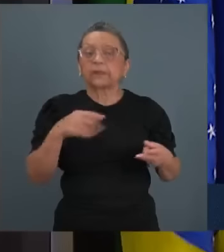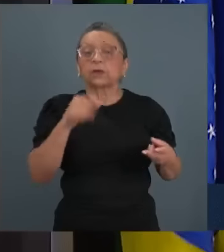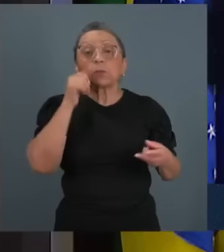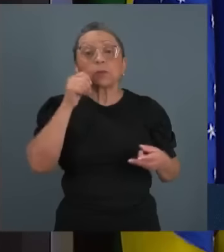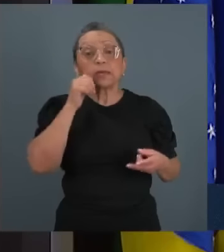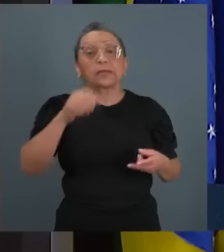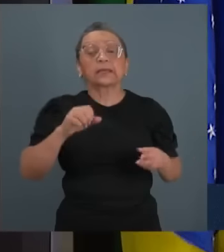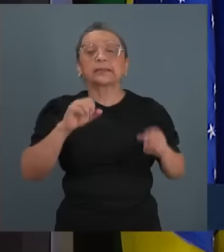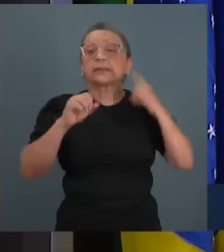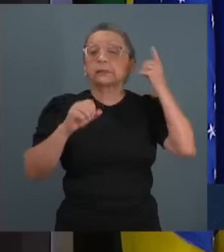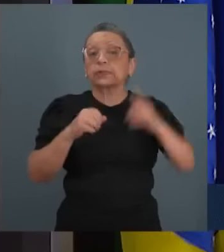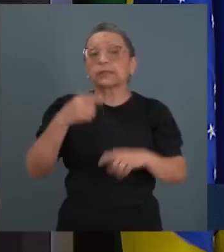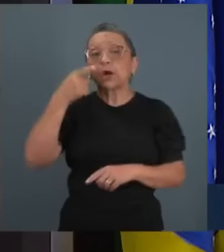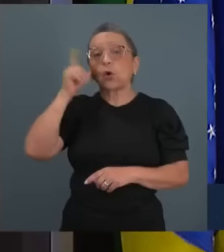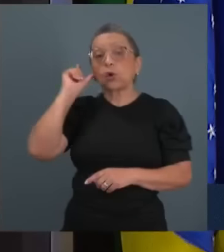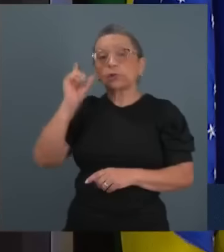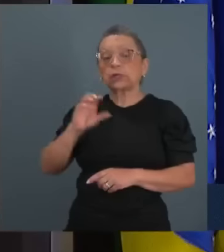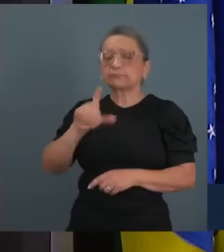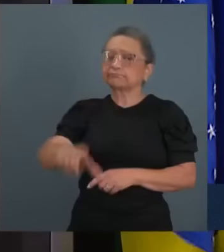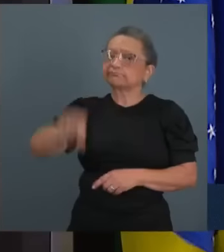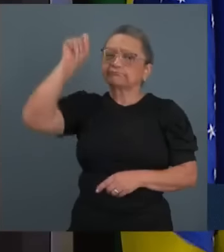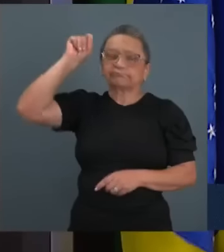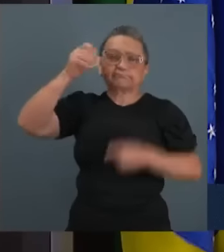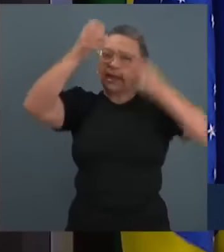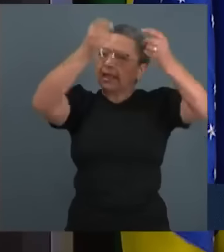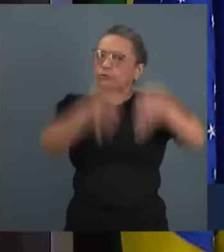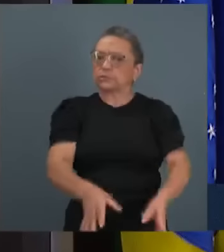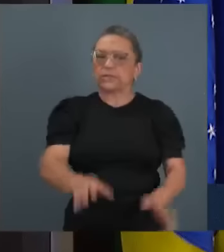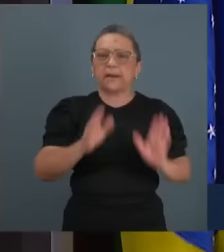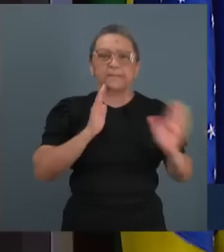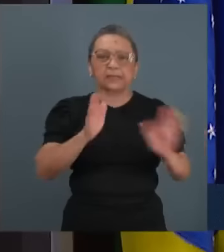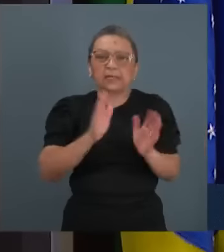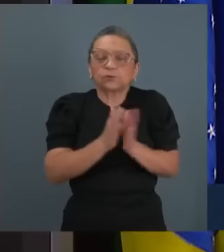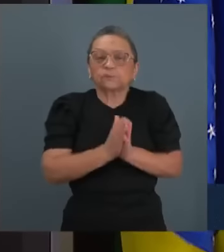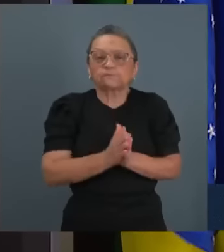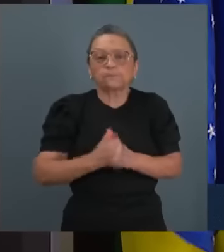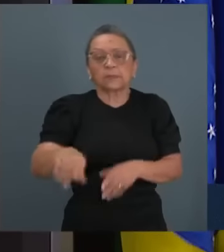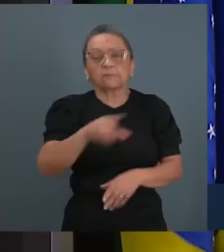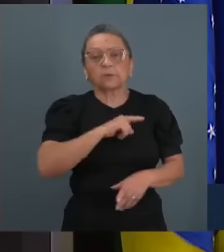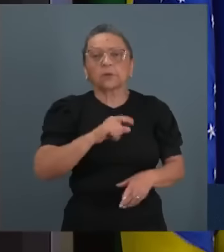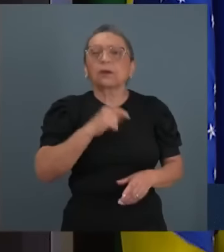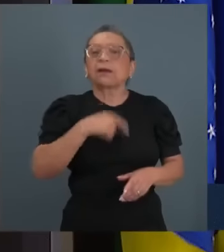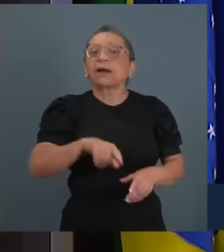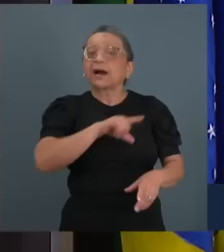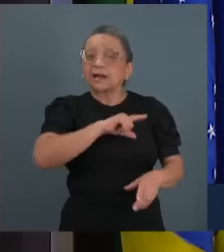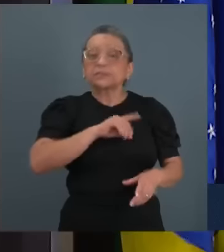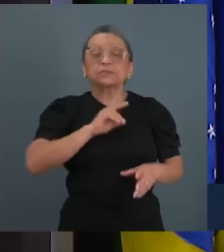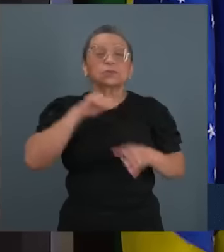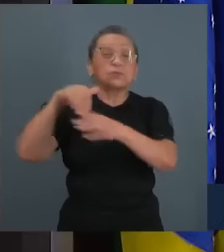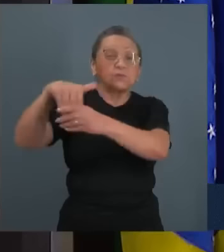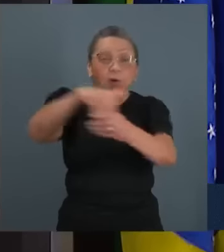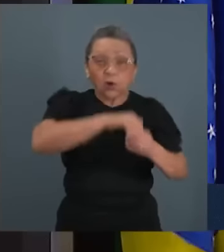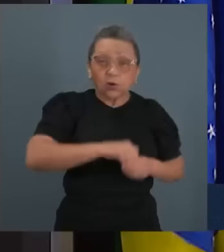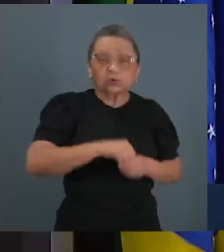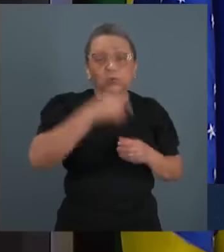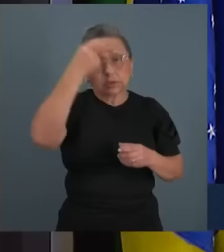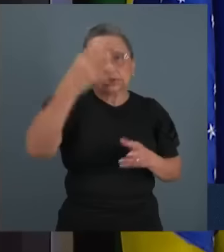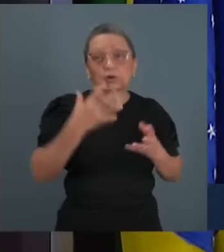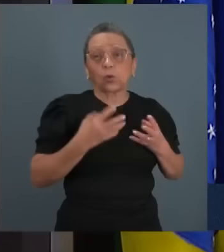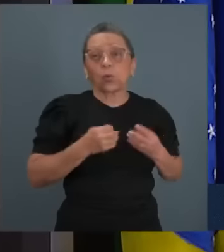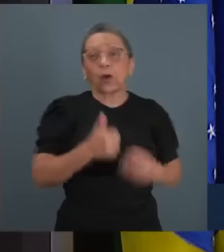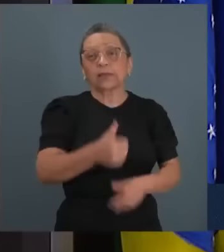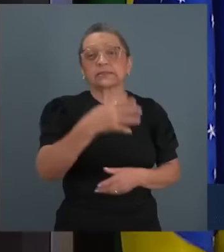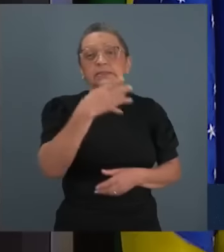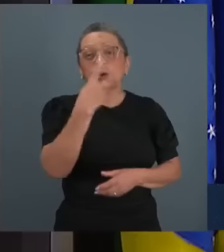Zambelli ontem optou pela renúncia do mandato, que foi conquistado pelo voto consciente de